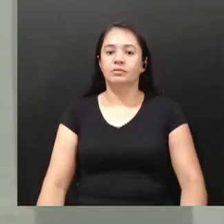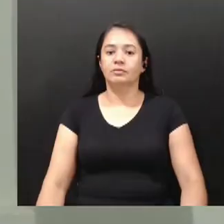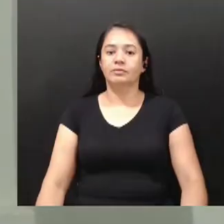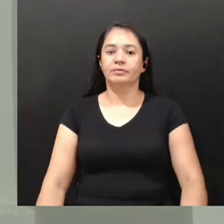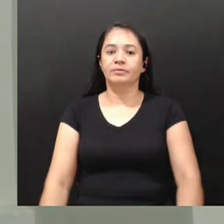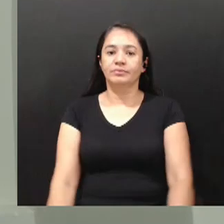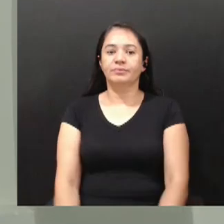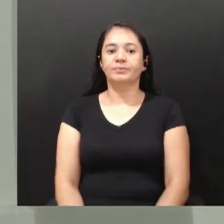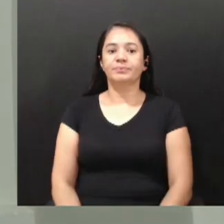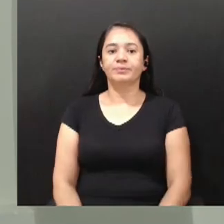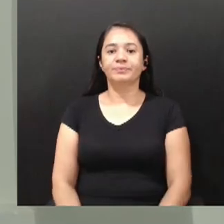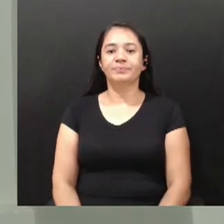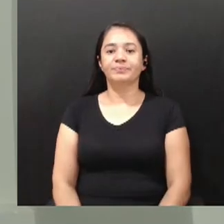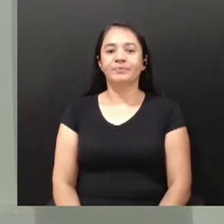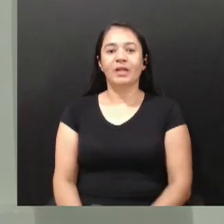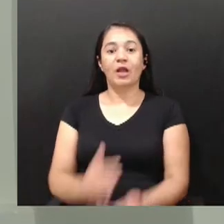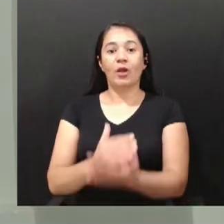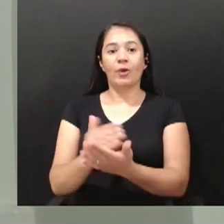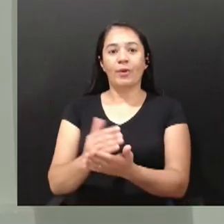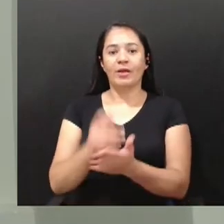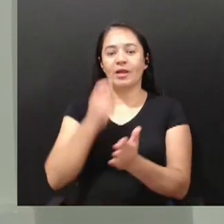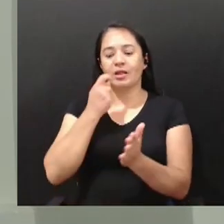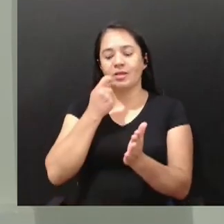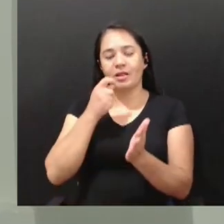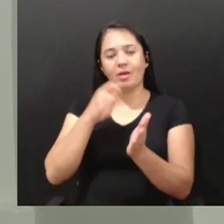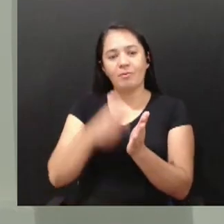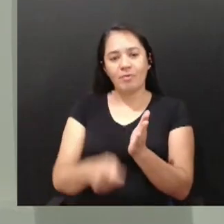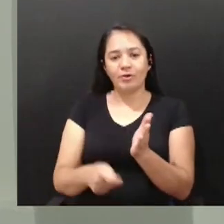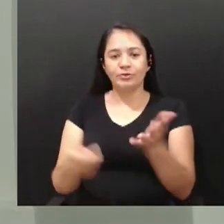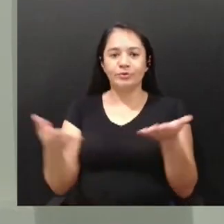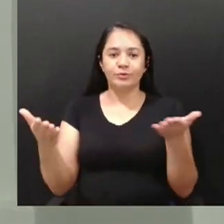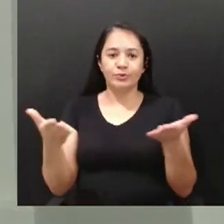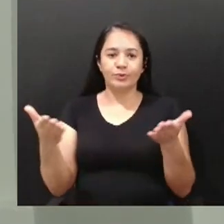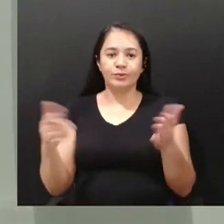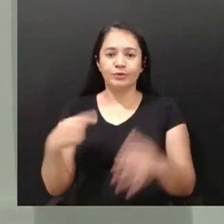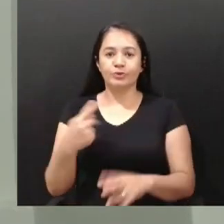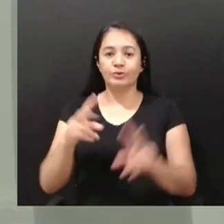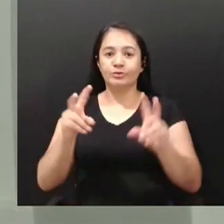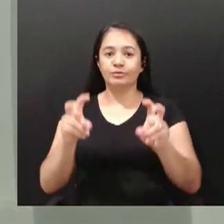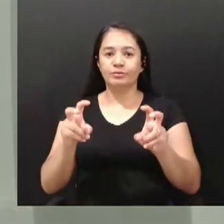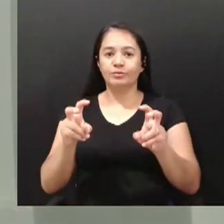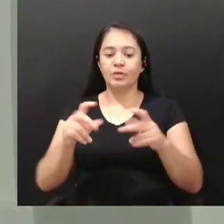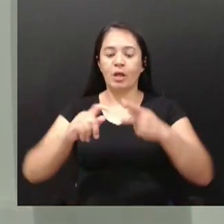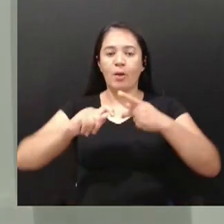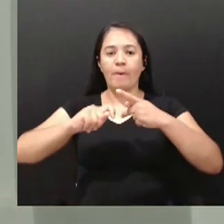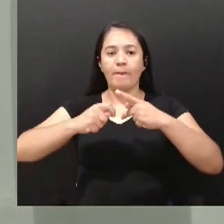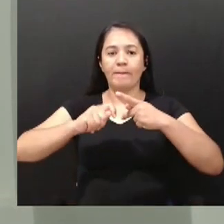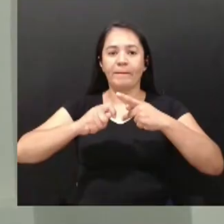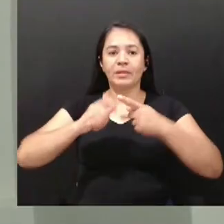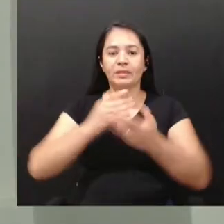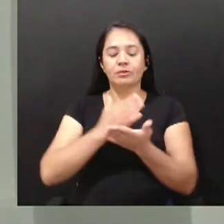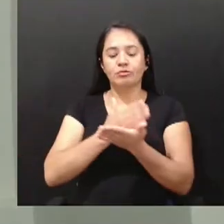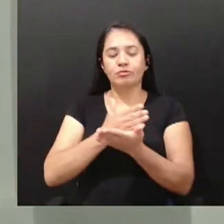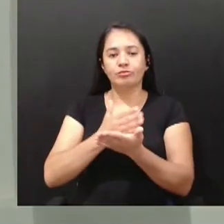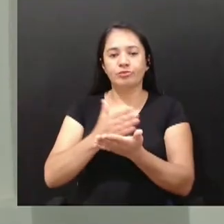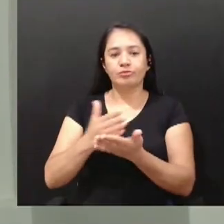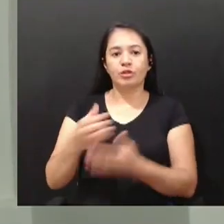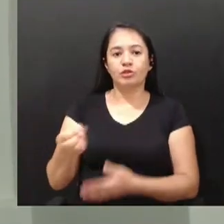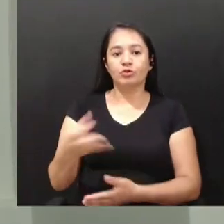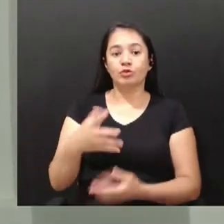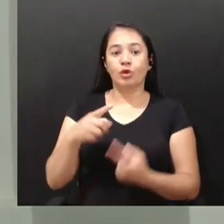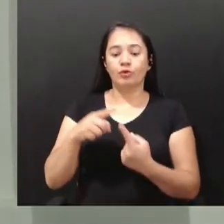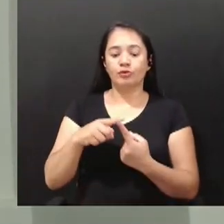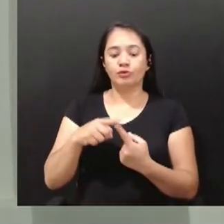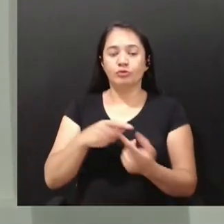Tá no ar mais um Na Ponta do Lápis e hoje o nosso tema é sobre o Pix parcelado, essa nova modalidade de pagamentos